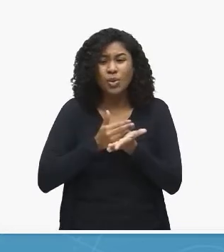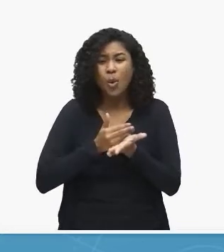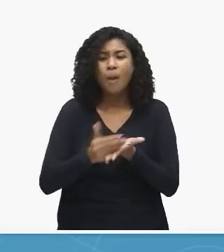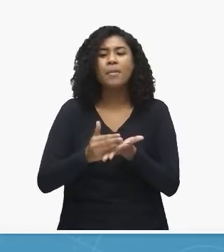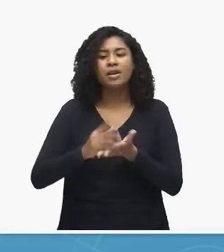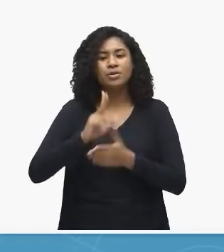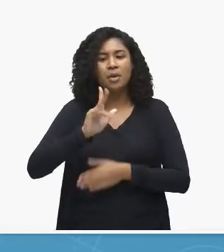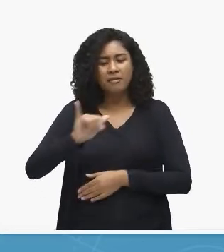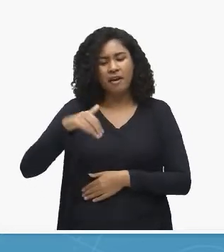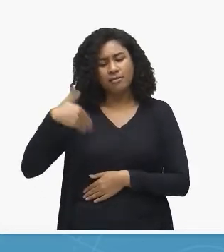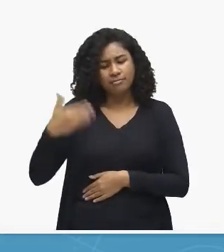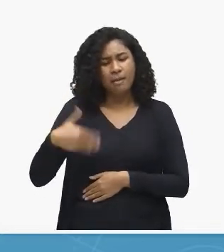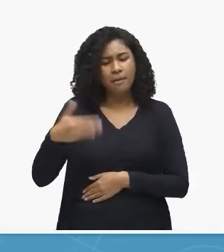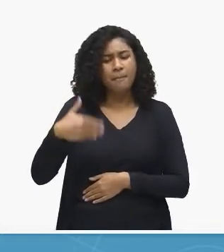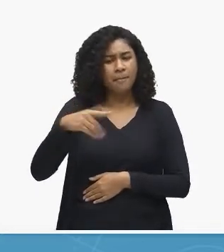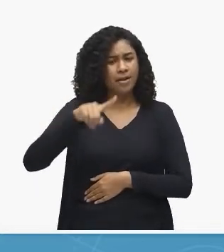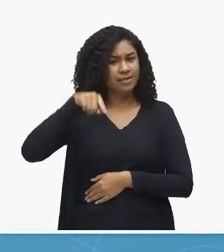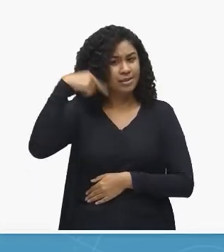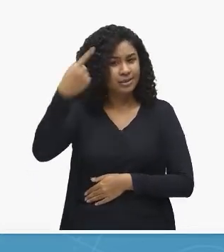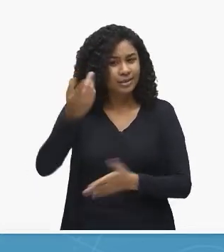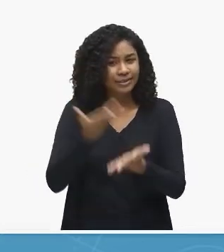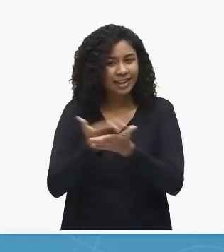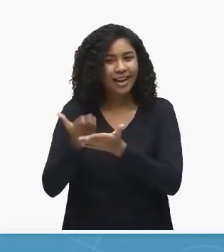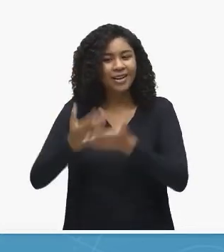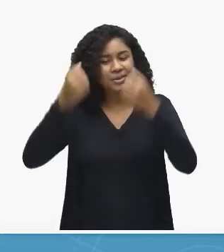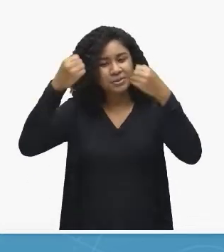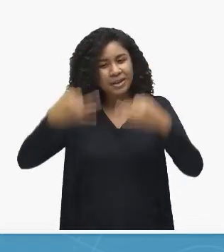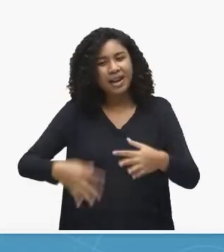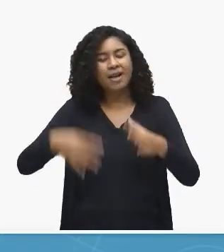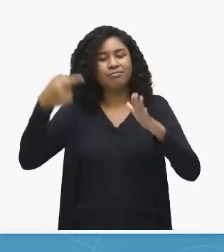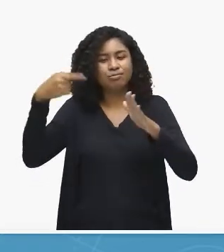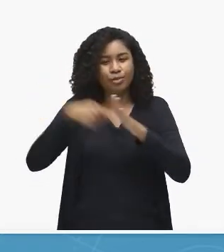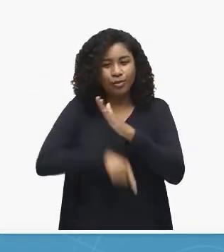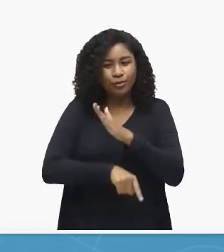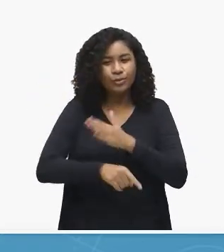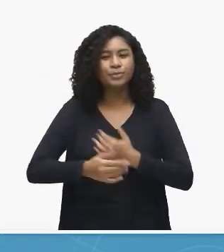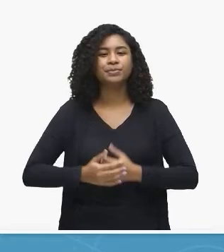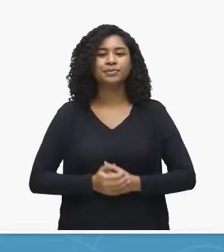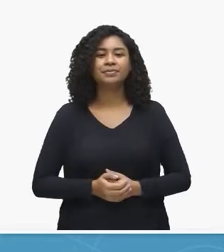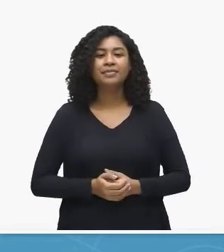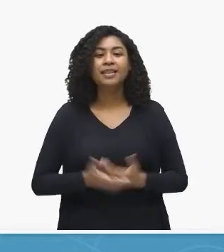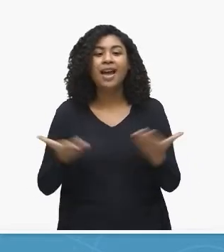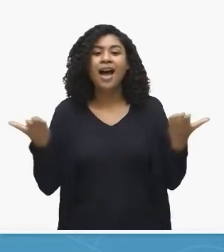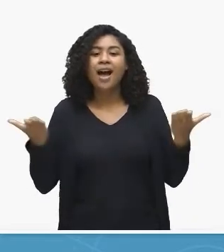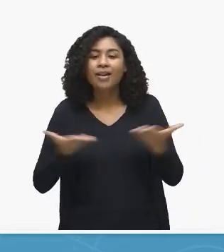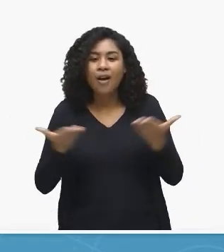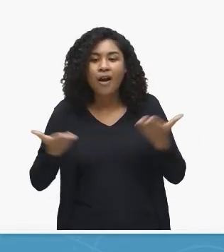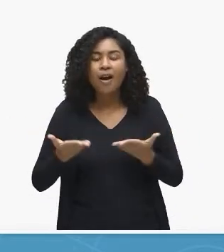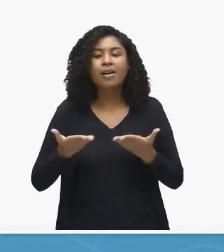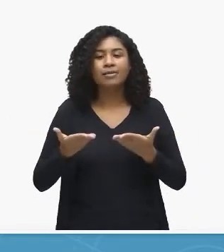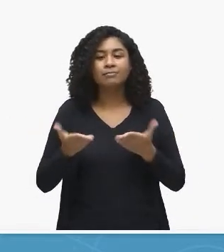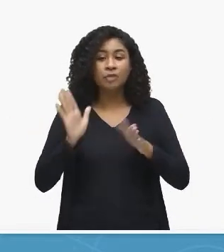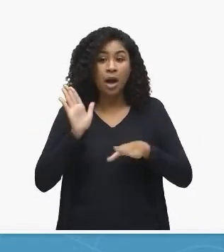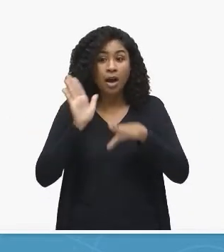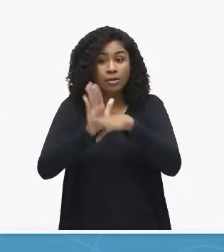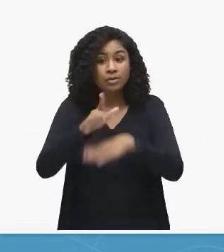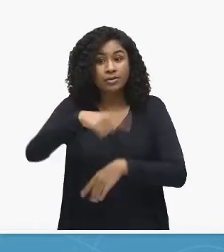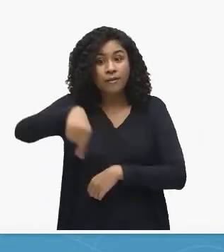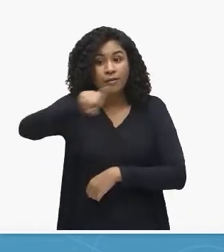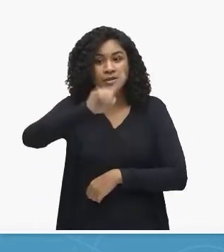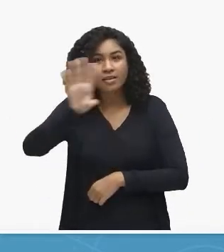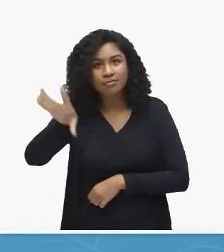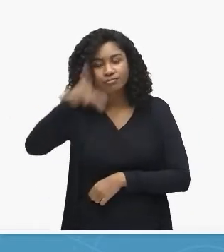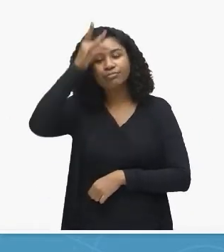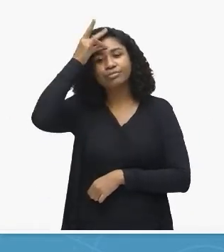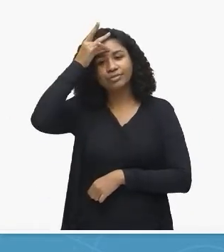vai aprofundar aí nas nossas próximas aulas. Então agora eu vou trazer para vocês um momento aí de fixarmos o conteúdo e vem aí a